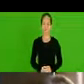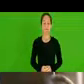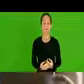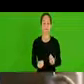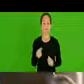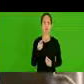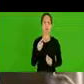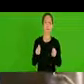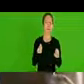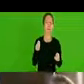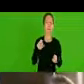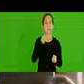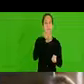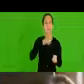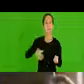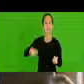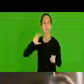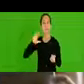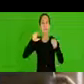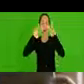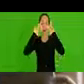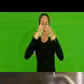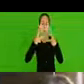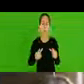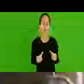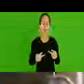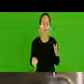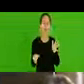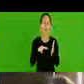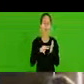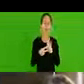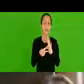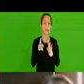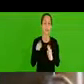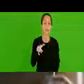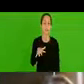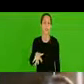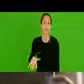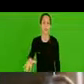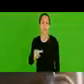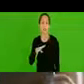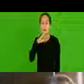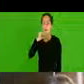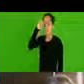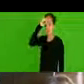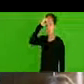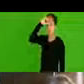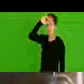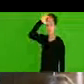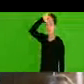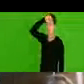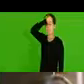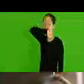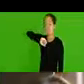humanas, de pensar as ciências humanas como um campo de produção de conhecimento científico, também,